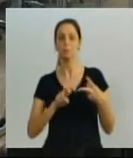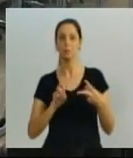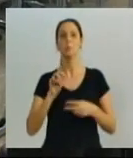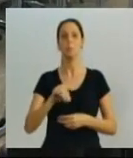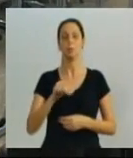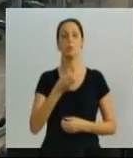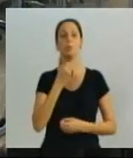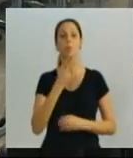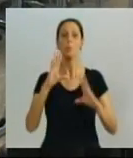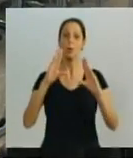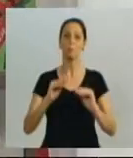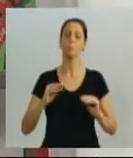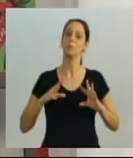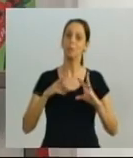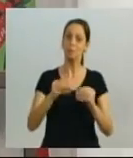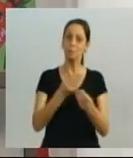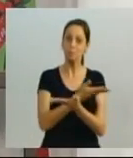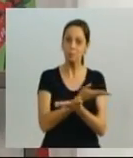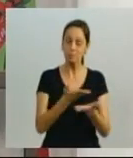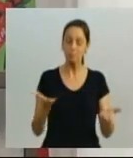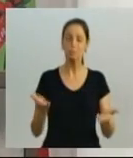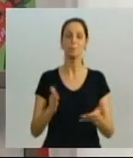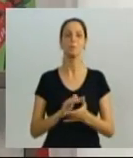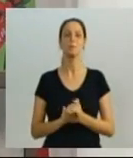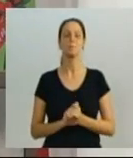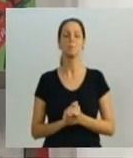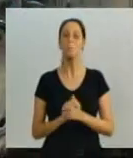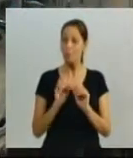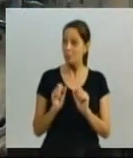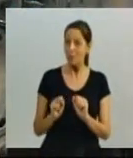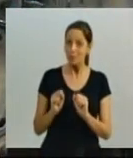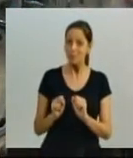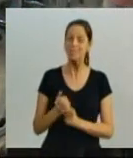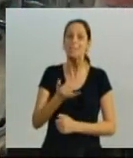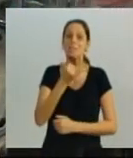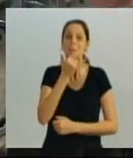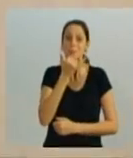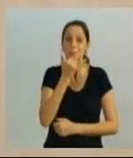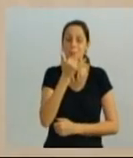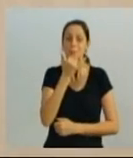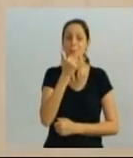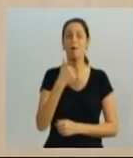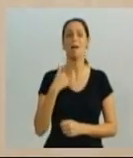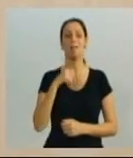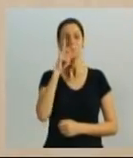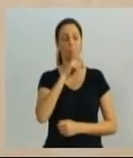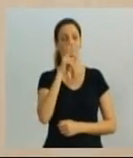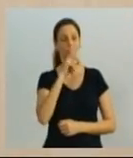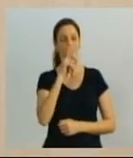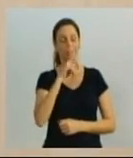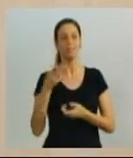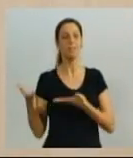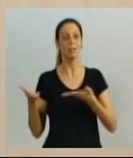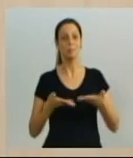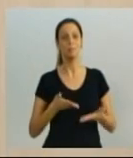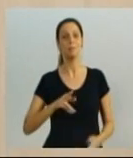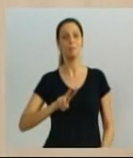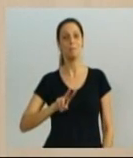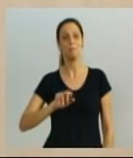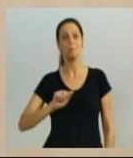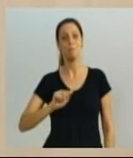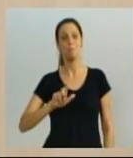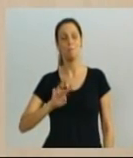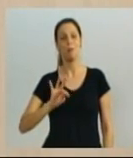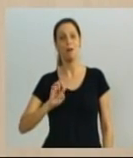boa noite a todos. Posso? Diga. Posso? Desculpa, eu acabei falhando aqui. Eu queria convidar o Walter Salvador,